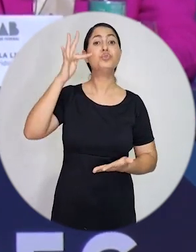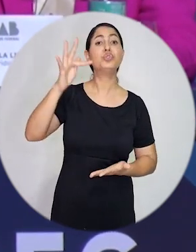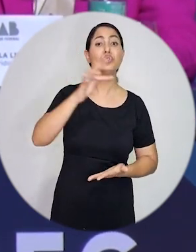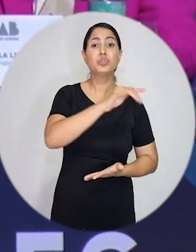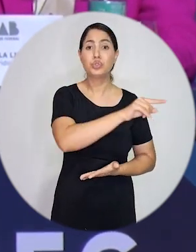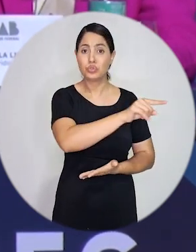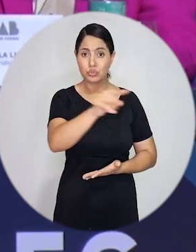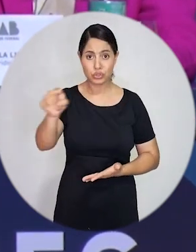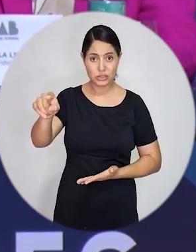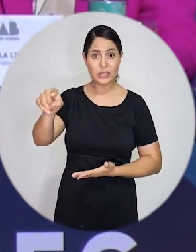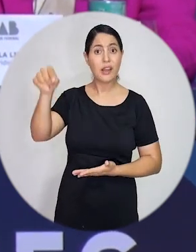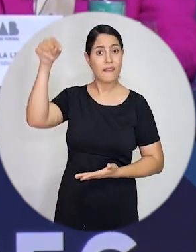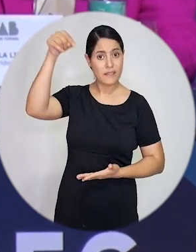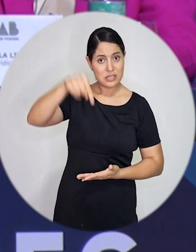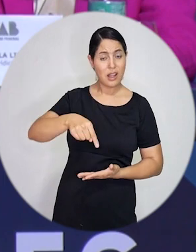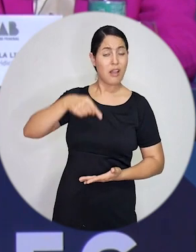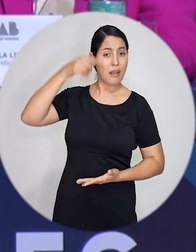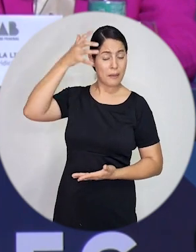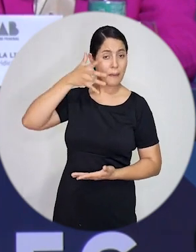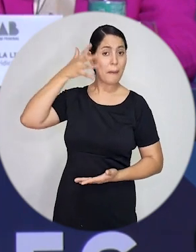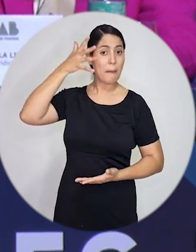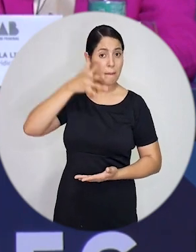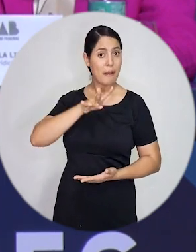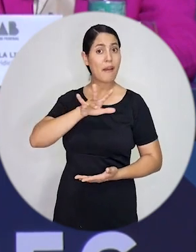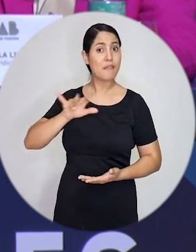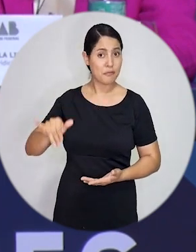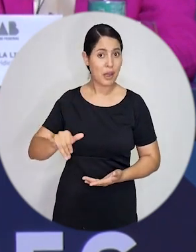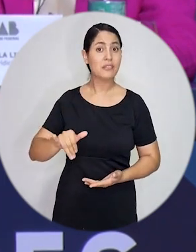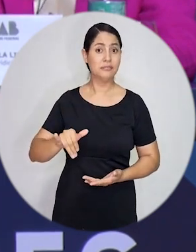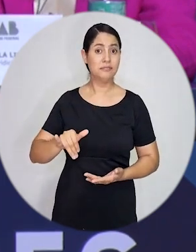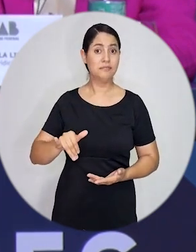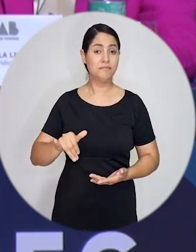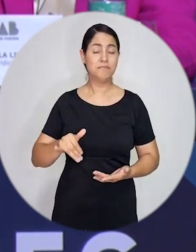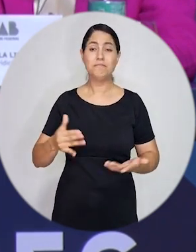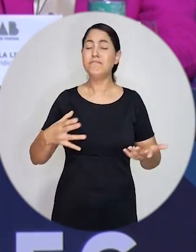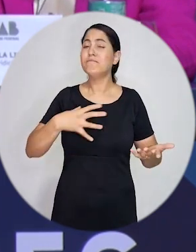aqui, amanhã certamente serão vocês.